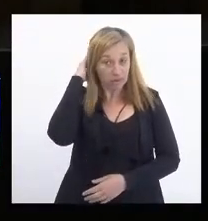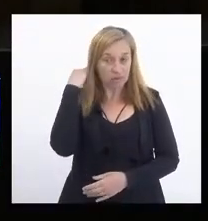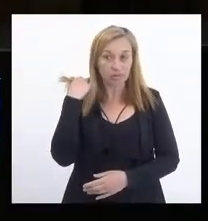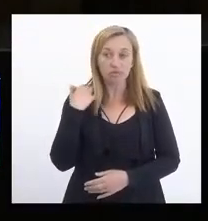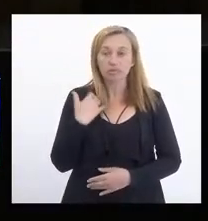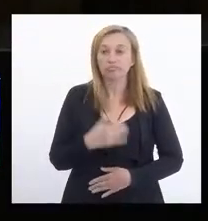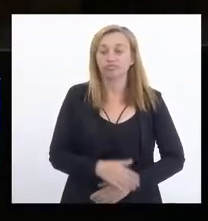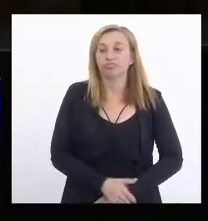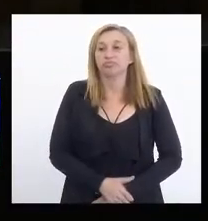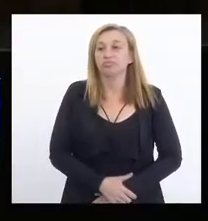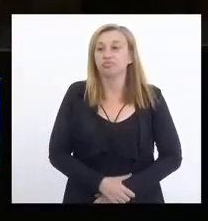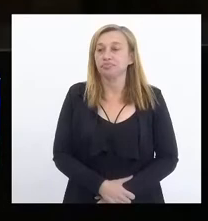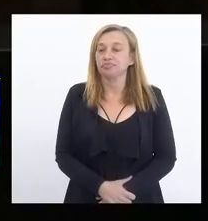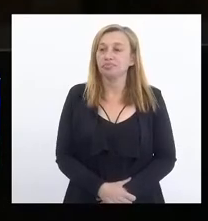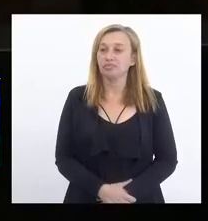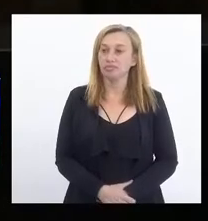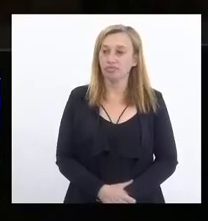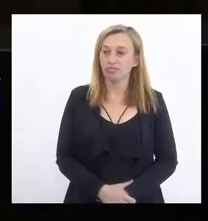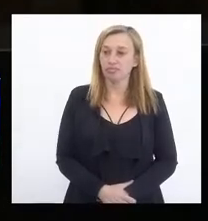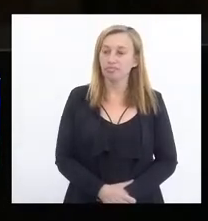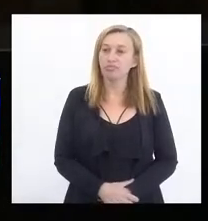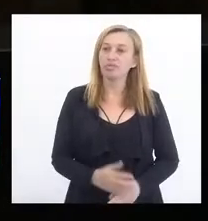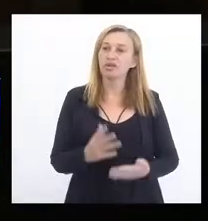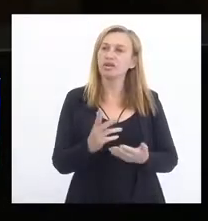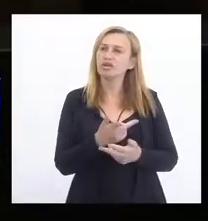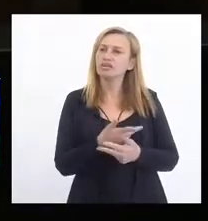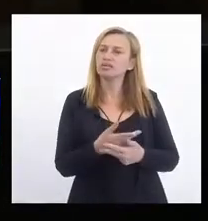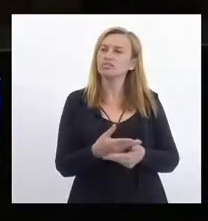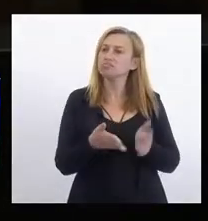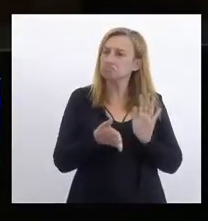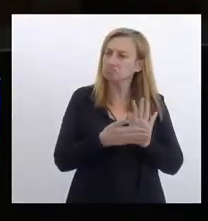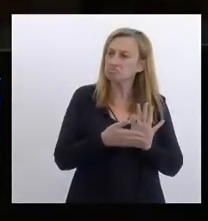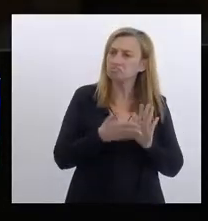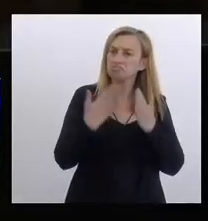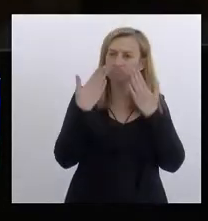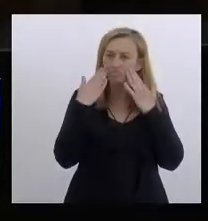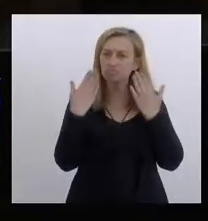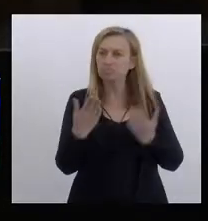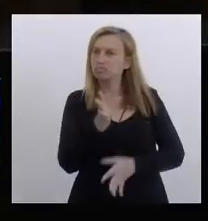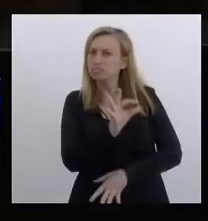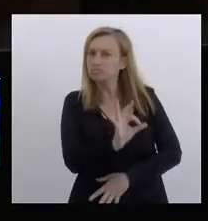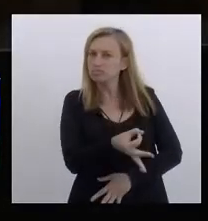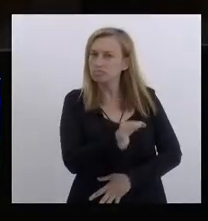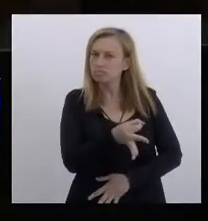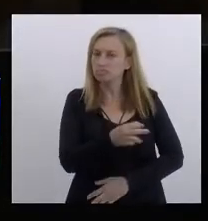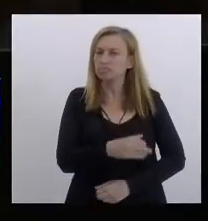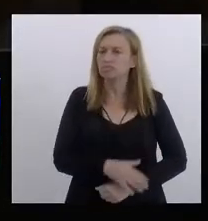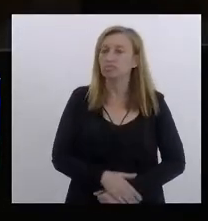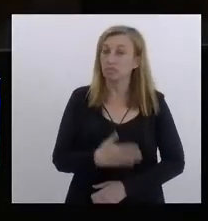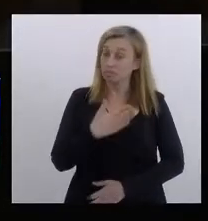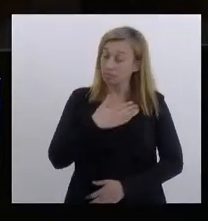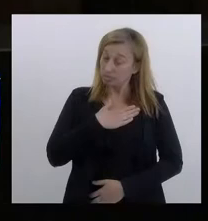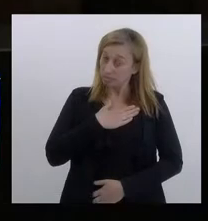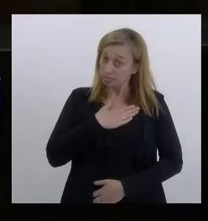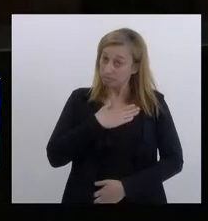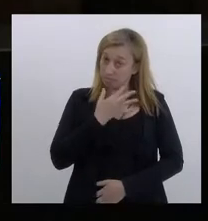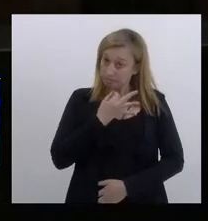intervenções que foram apresentadas, praticamente, na